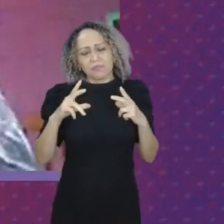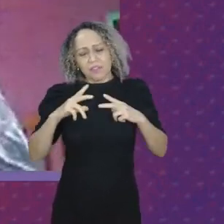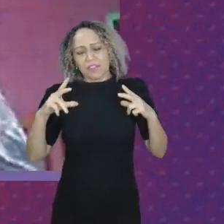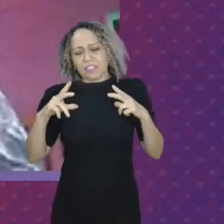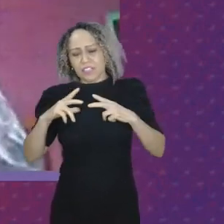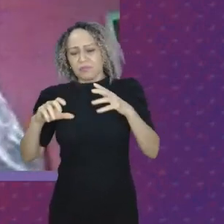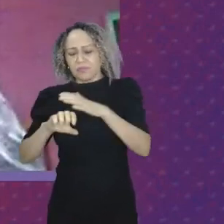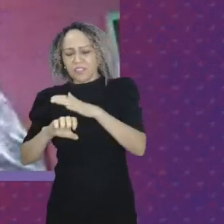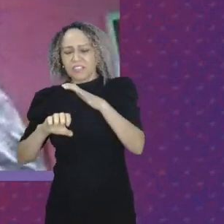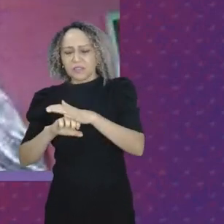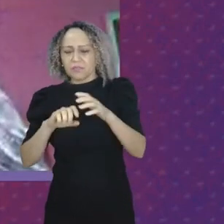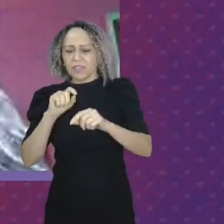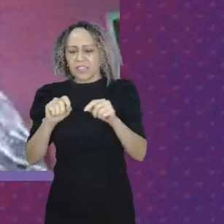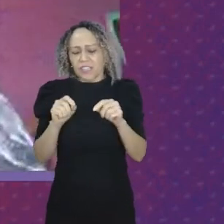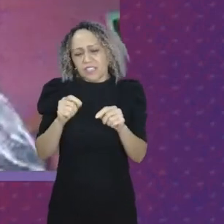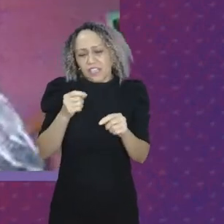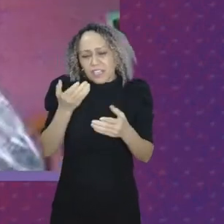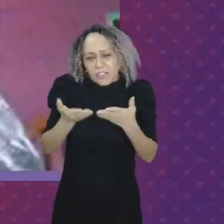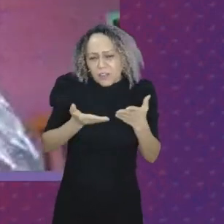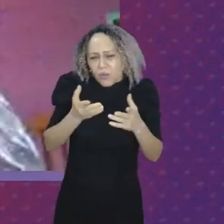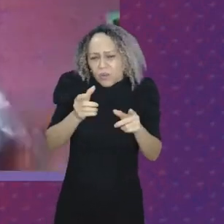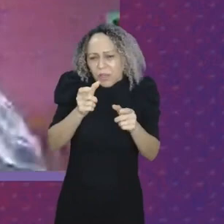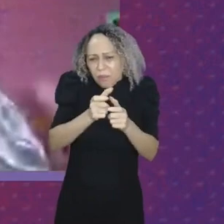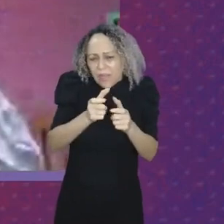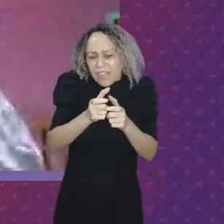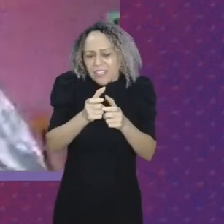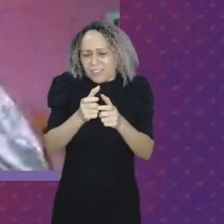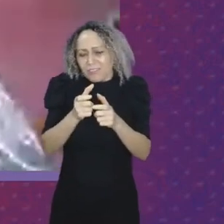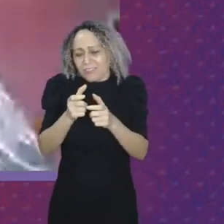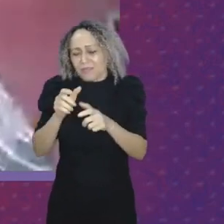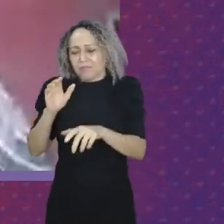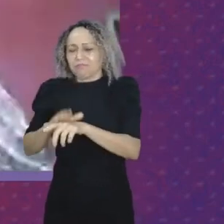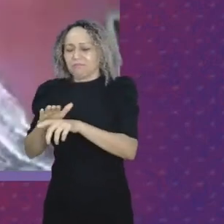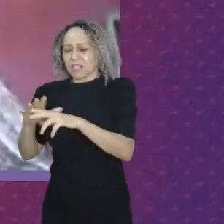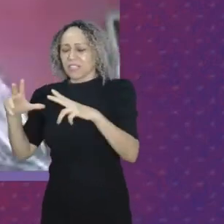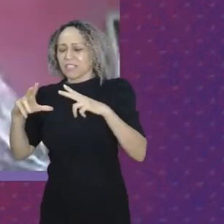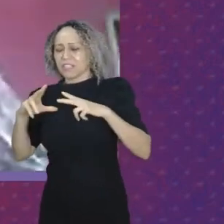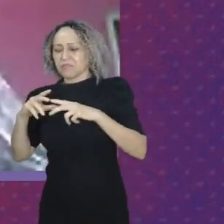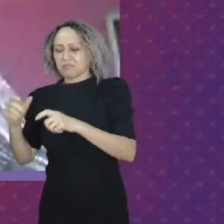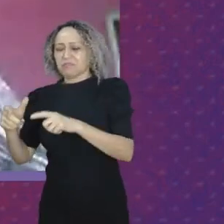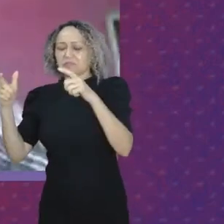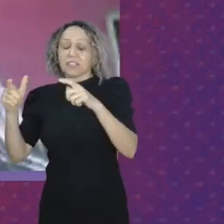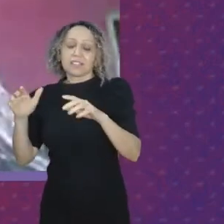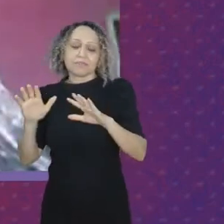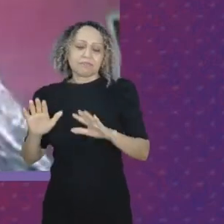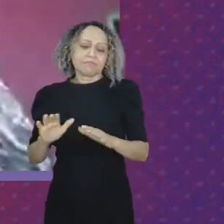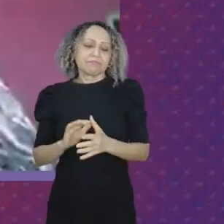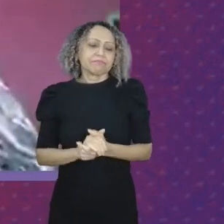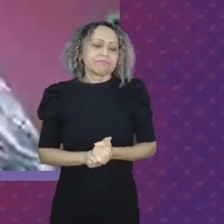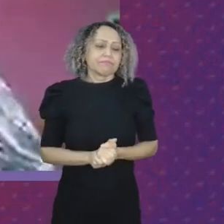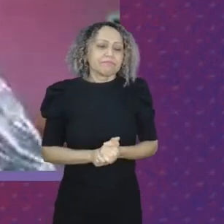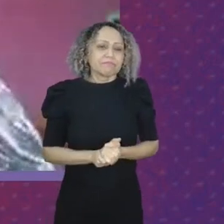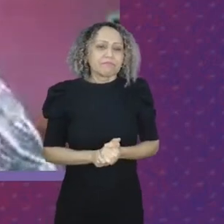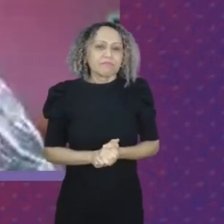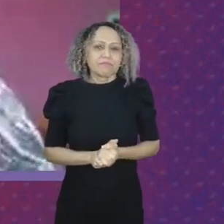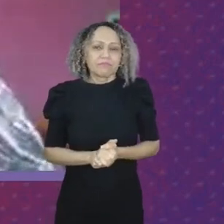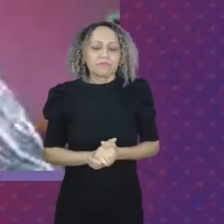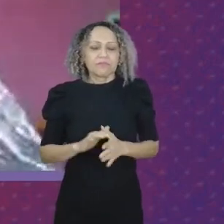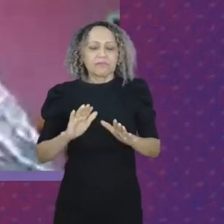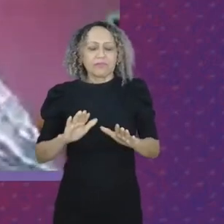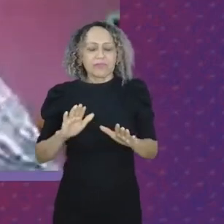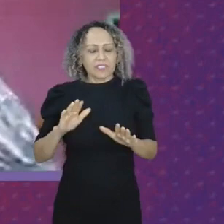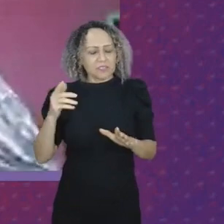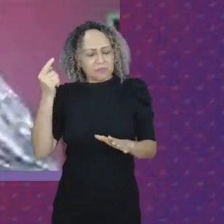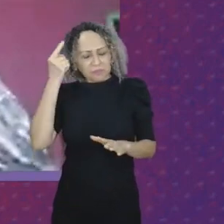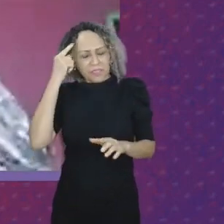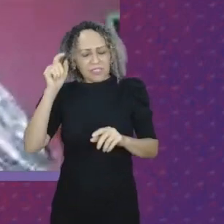devem atuar enquanto instituição, organização, agência dentro da sociedade. Então, se a gente parar para